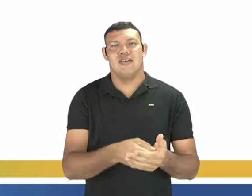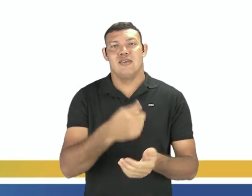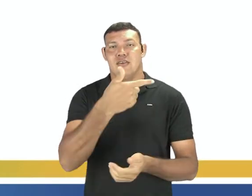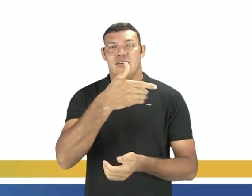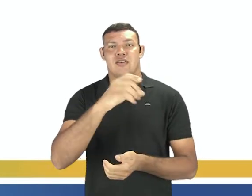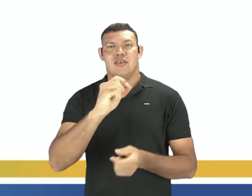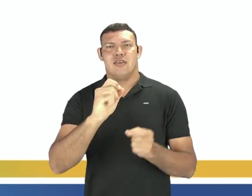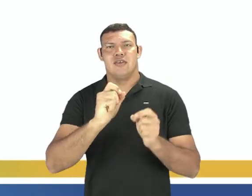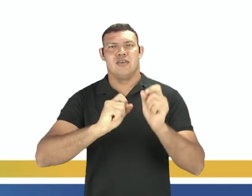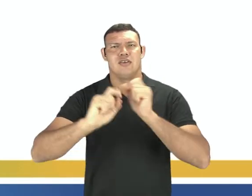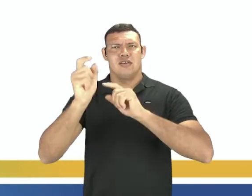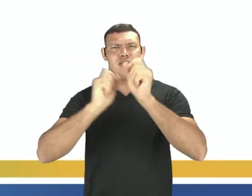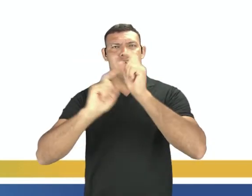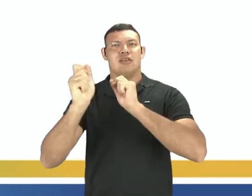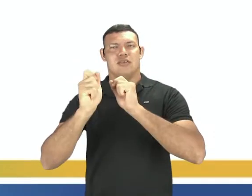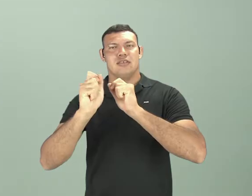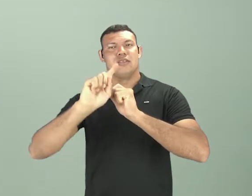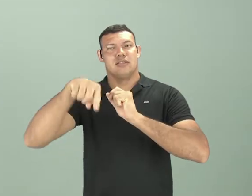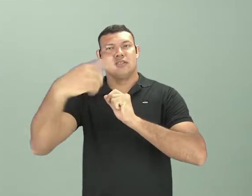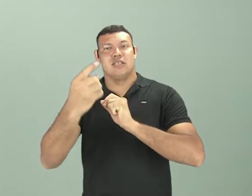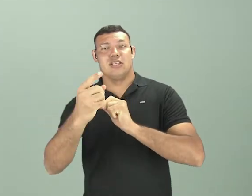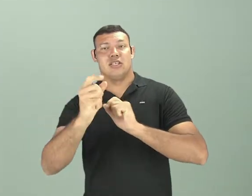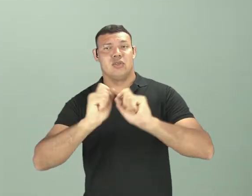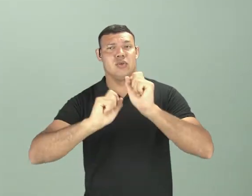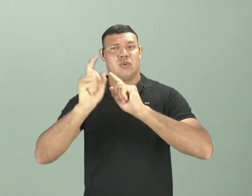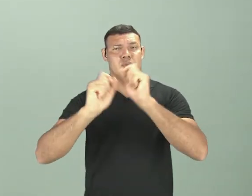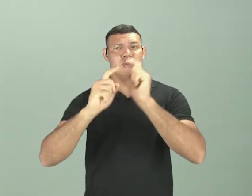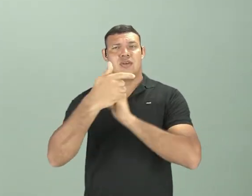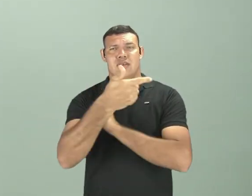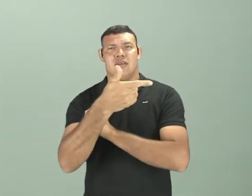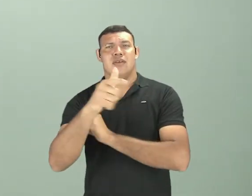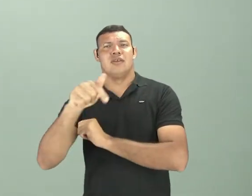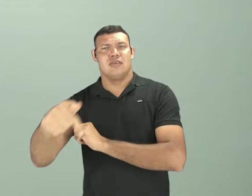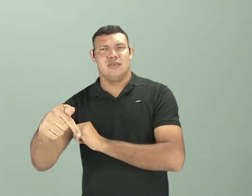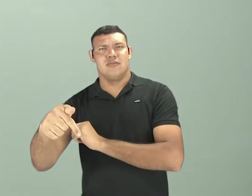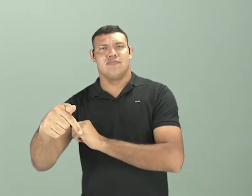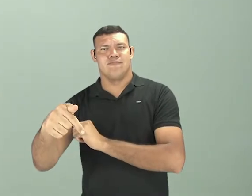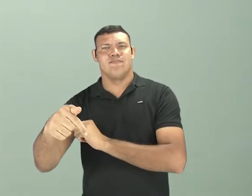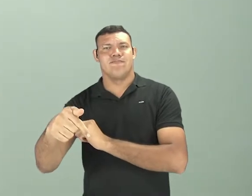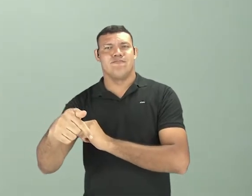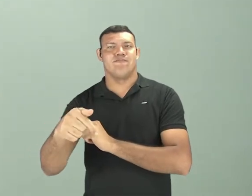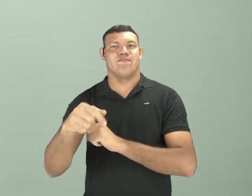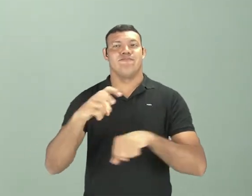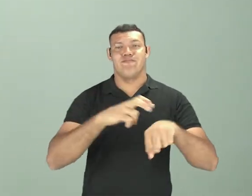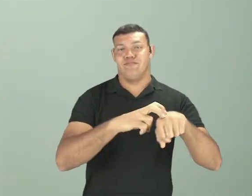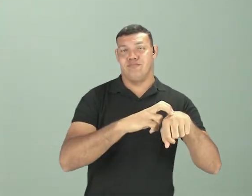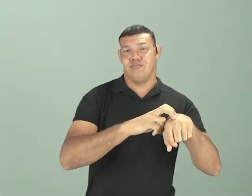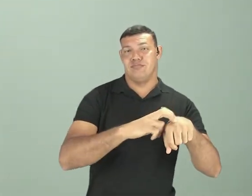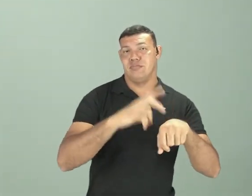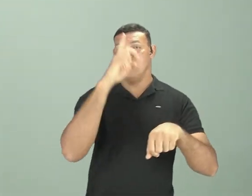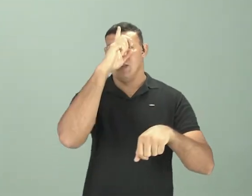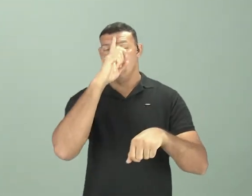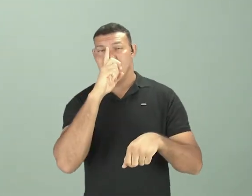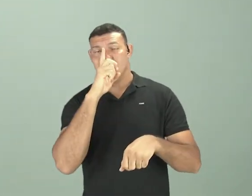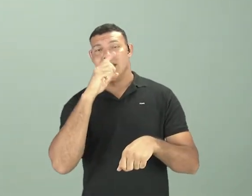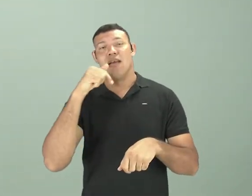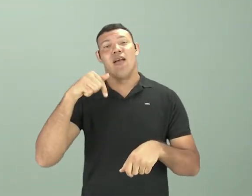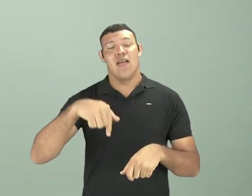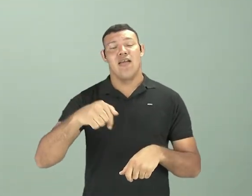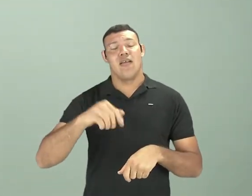né, depois ela fica com 27, tendo o verde e o amarelo. O que é interessante sobre essa bandeira é que nós brasileiros,